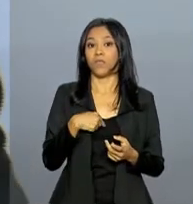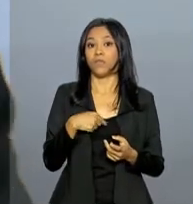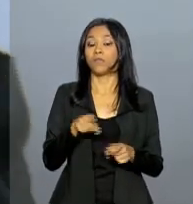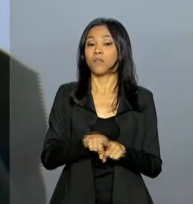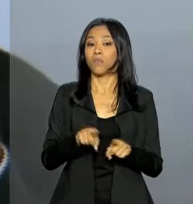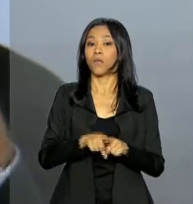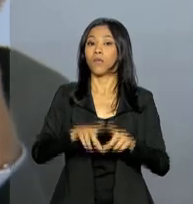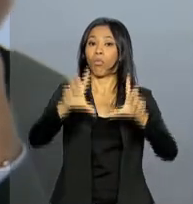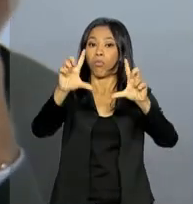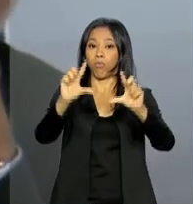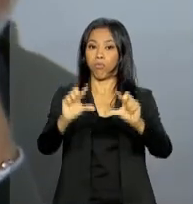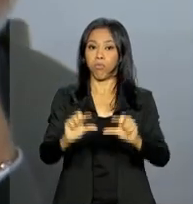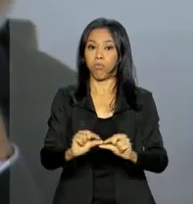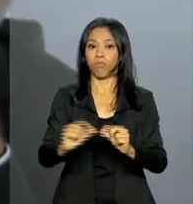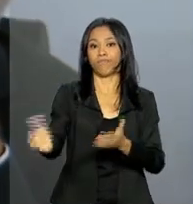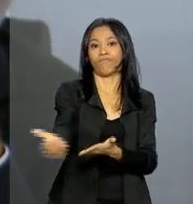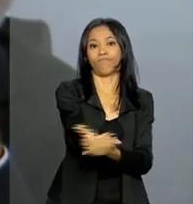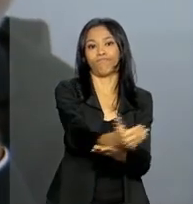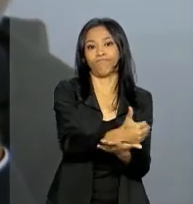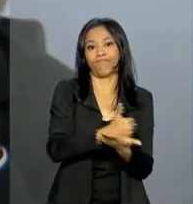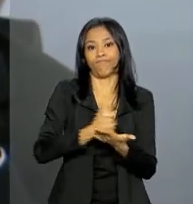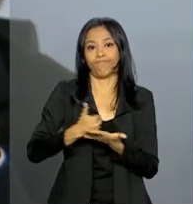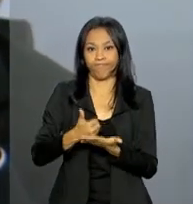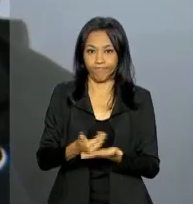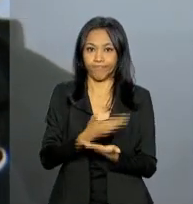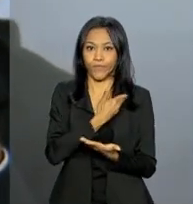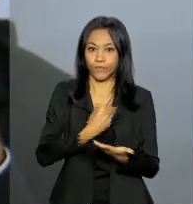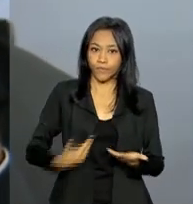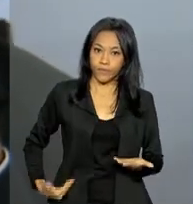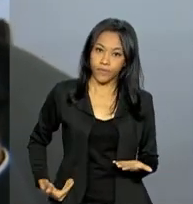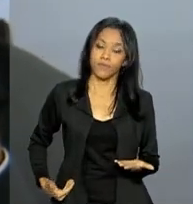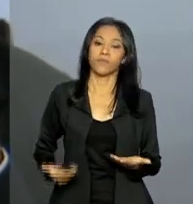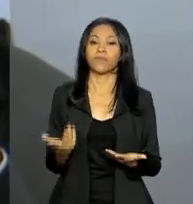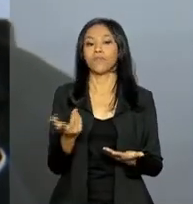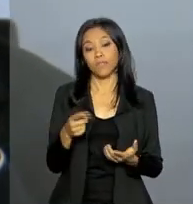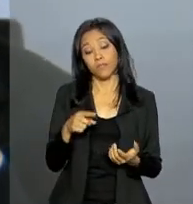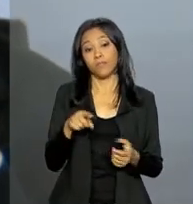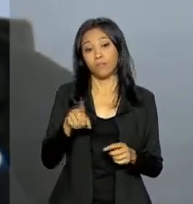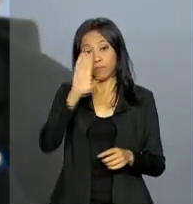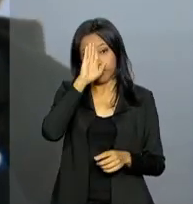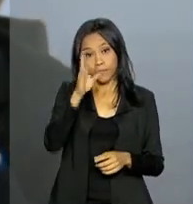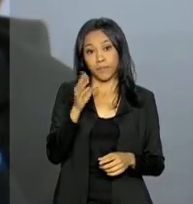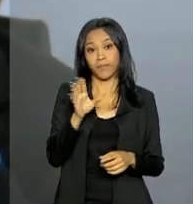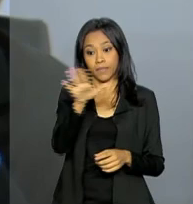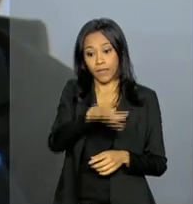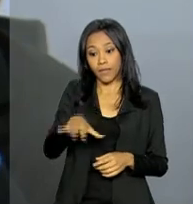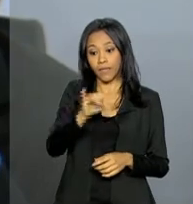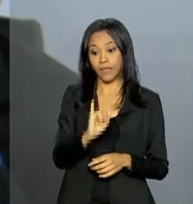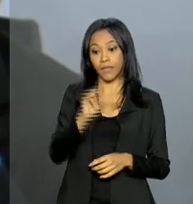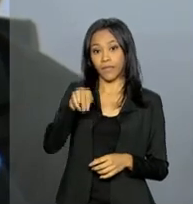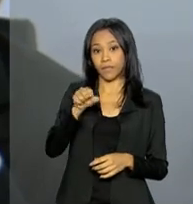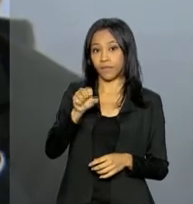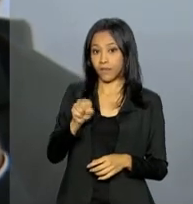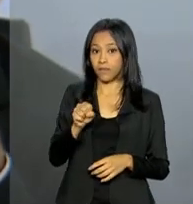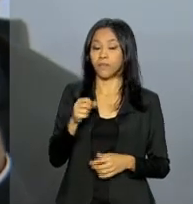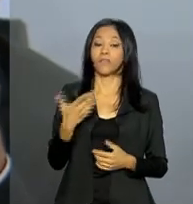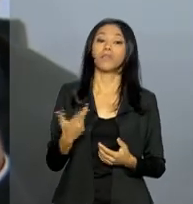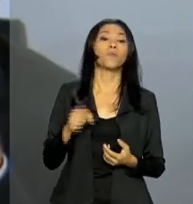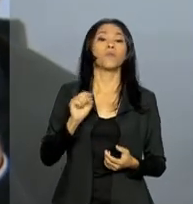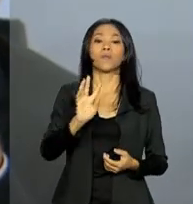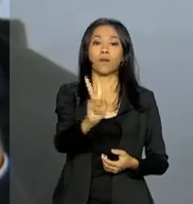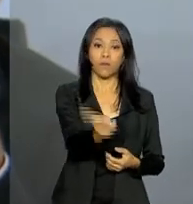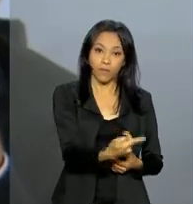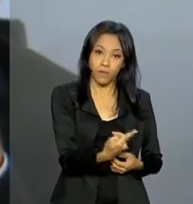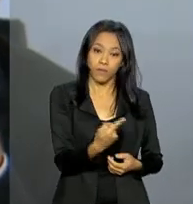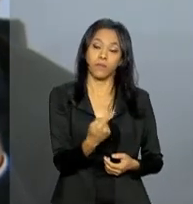também diminuindo o percentual de participação e basicamente previdência esse é o ponto e aí o que ocorre